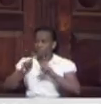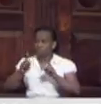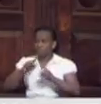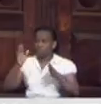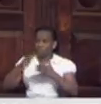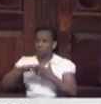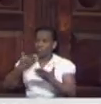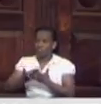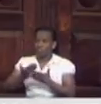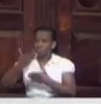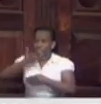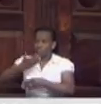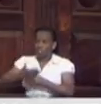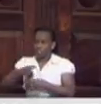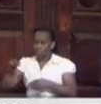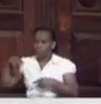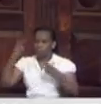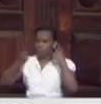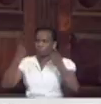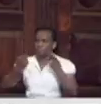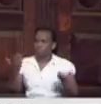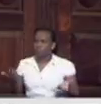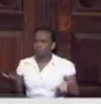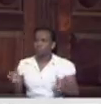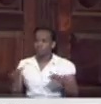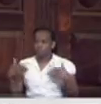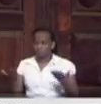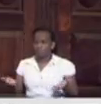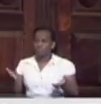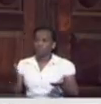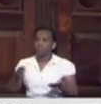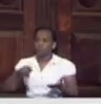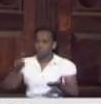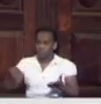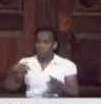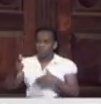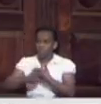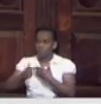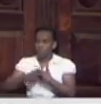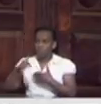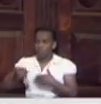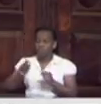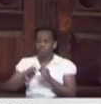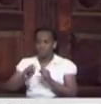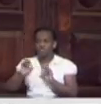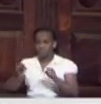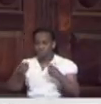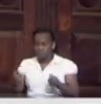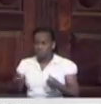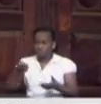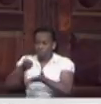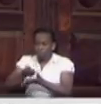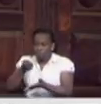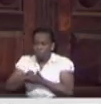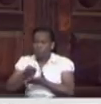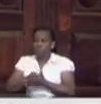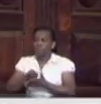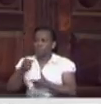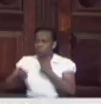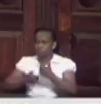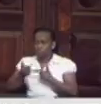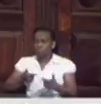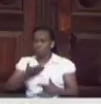e a gente fica um pouco preocupado. Então, o nosso papel a gente está fazendo, cobrando uma ação efetiva do